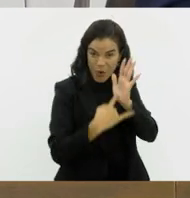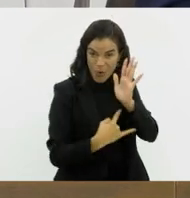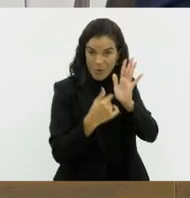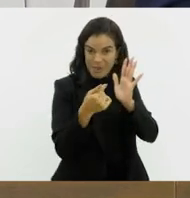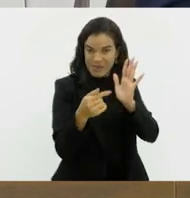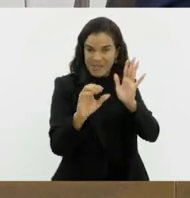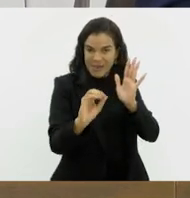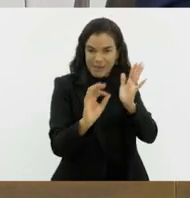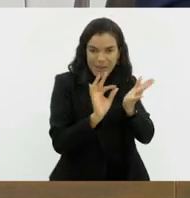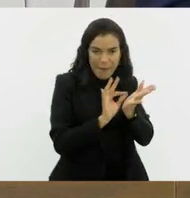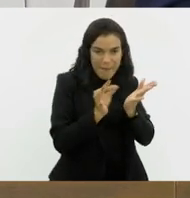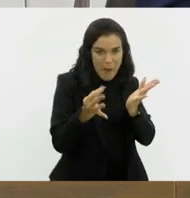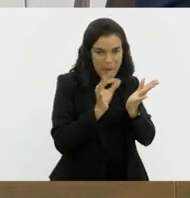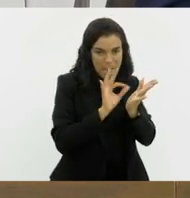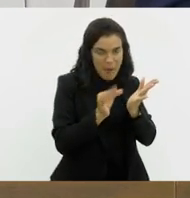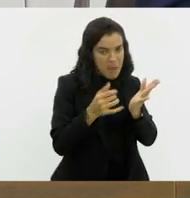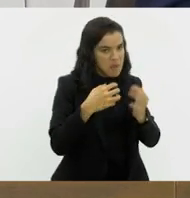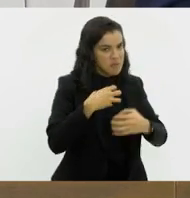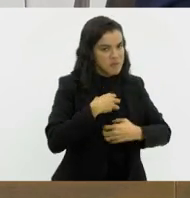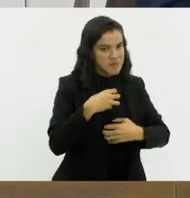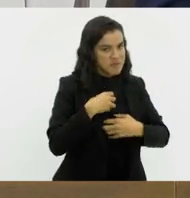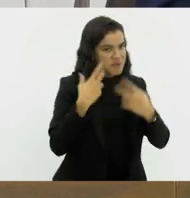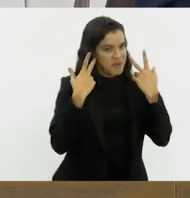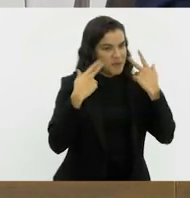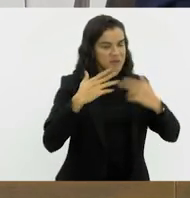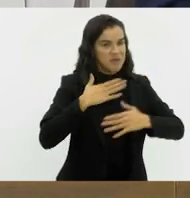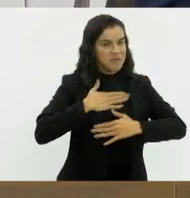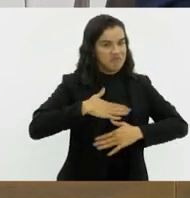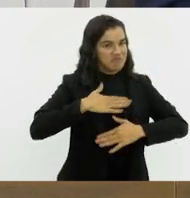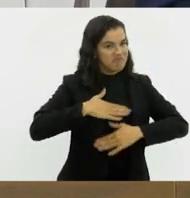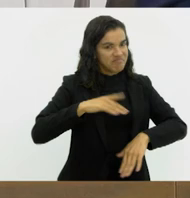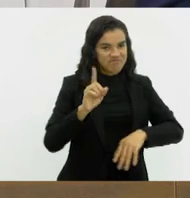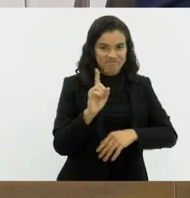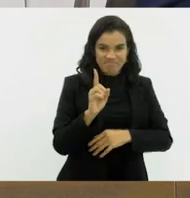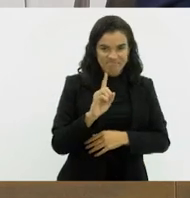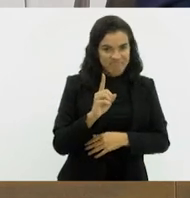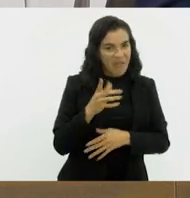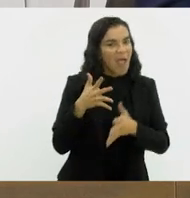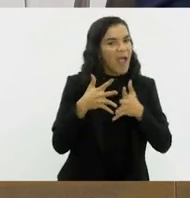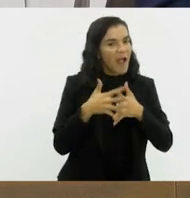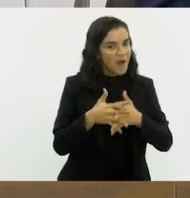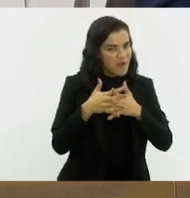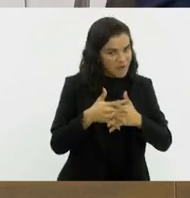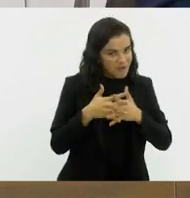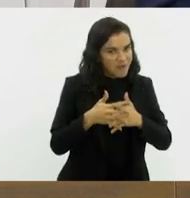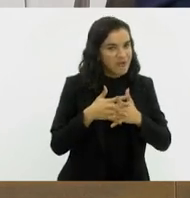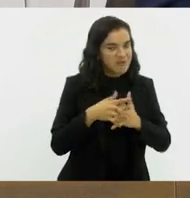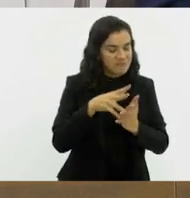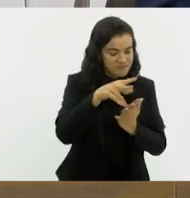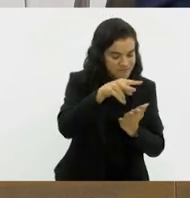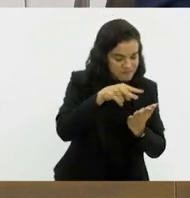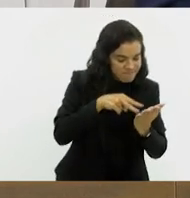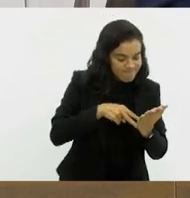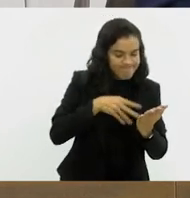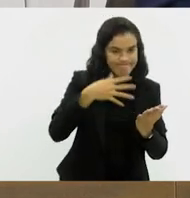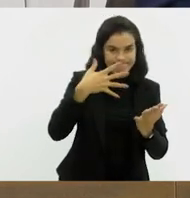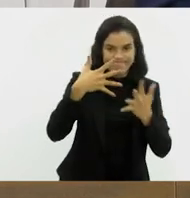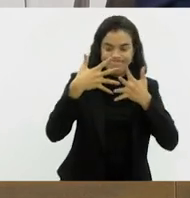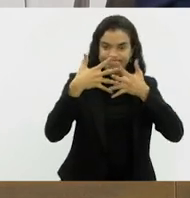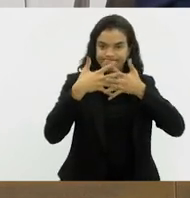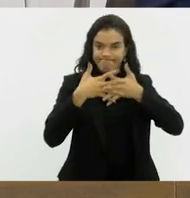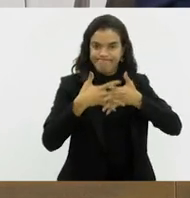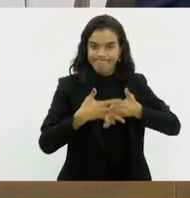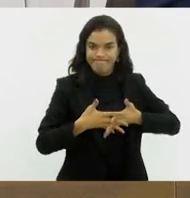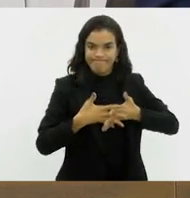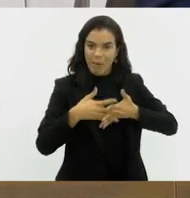páginas, eu não tenho essa mesma tranquilidade. Eu acho que ele é muito confuso, Eu acho que ele tenta, de diferentes